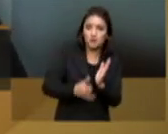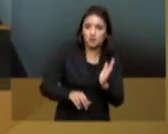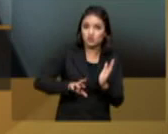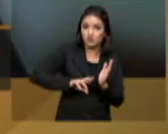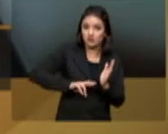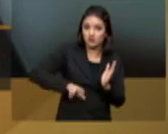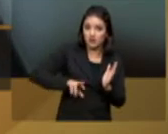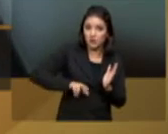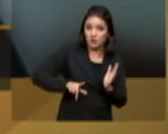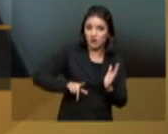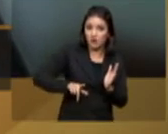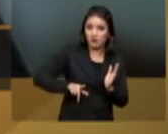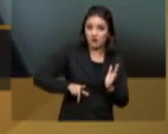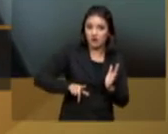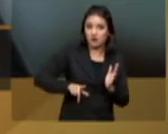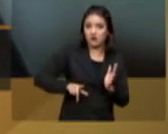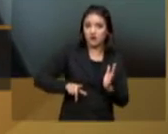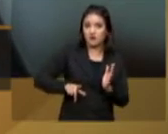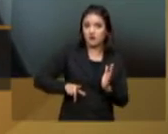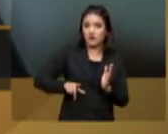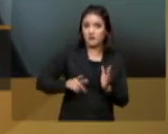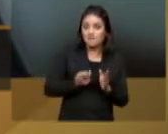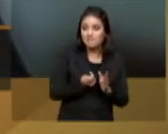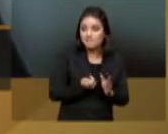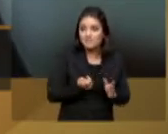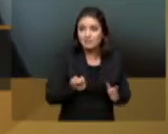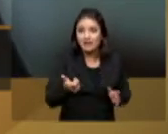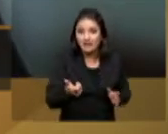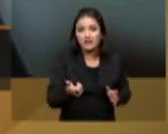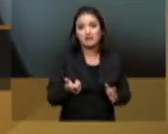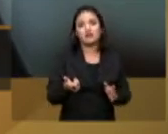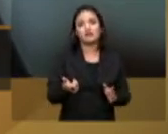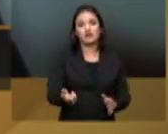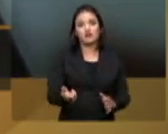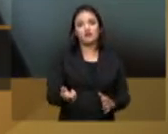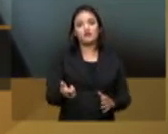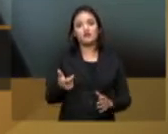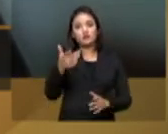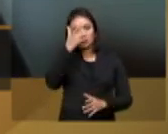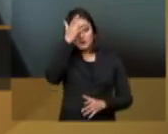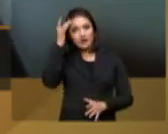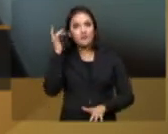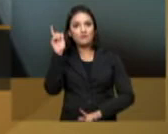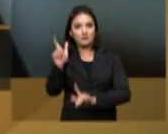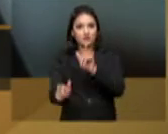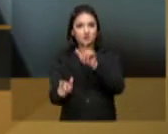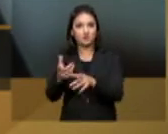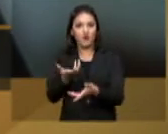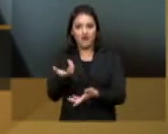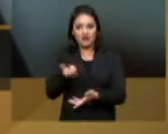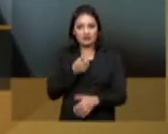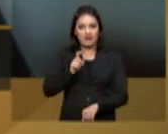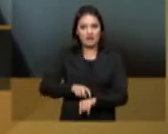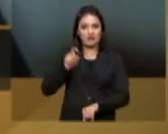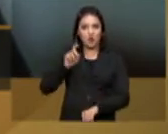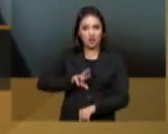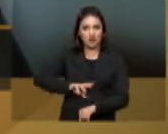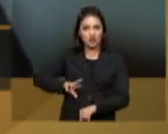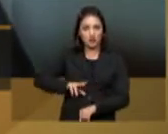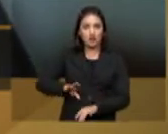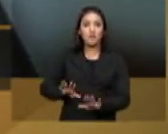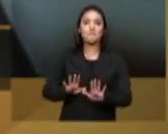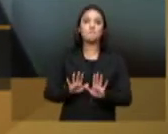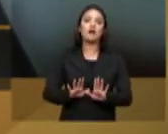não decorra necessariamente de benefício imediato concedido ao contribuinte,